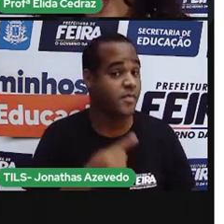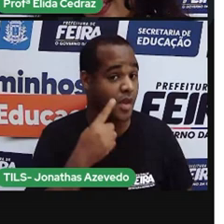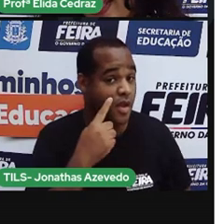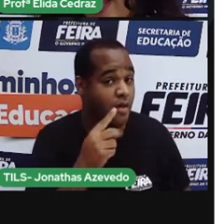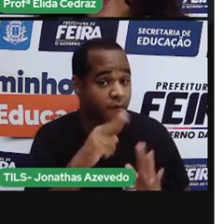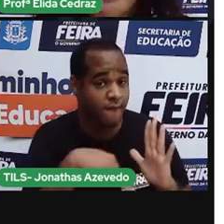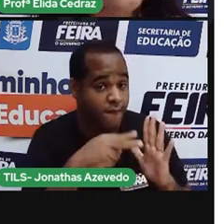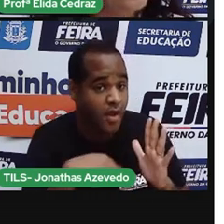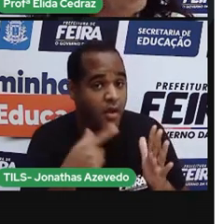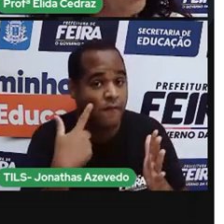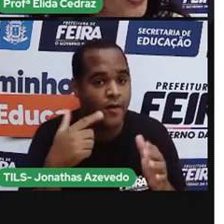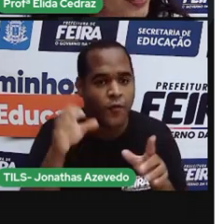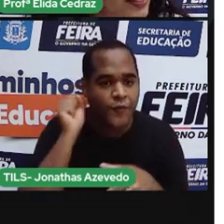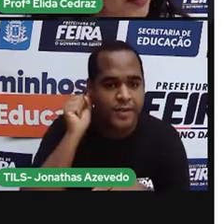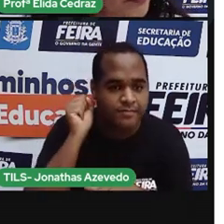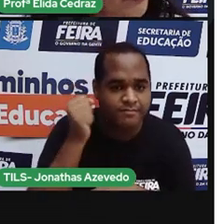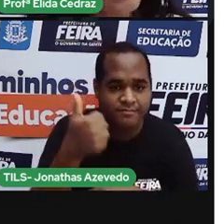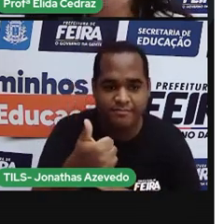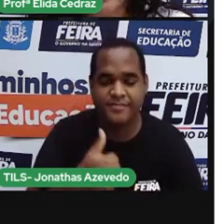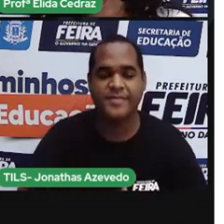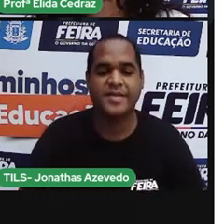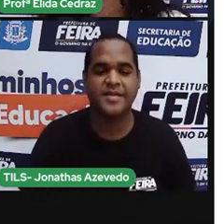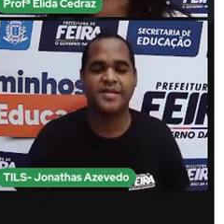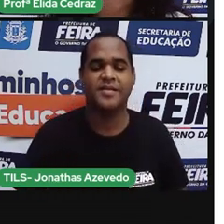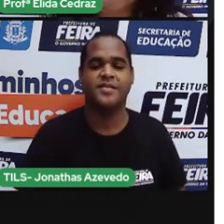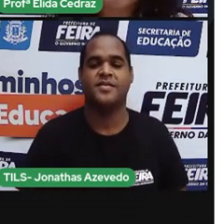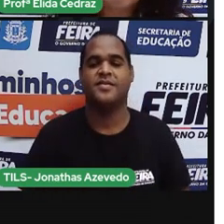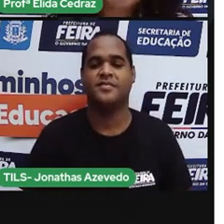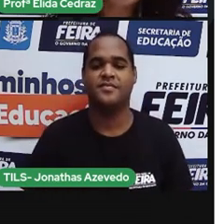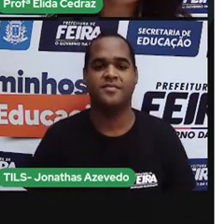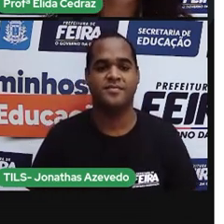Vamos vê-la e ouvi-la? Vamos lá.